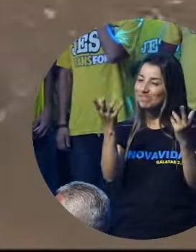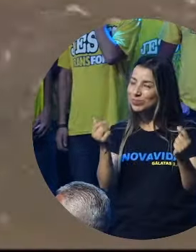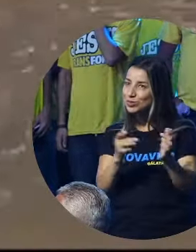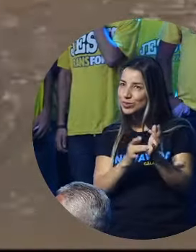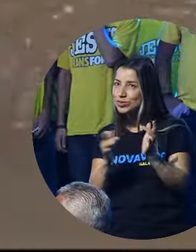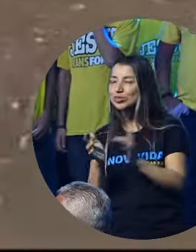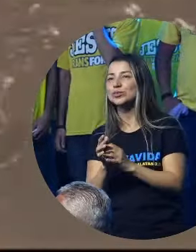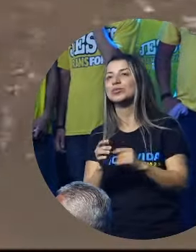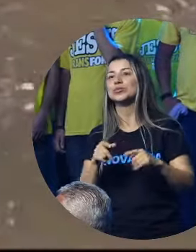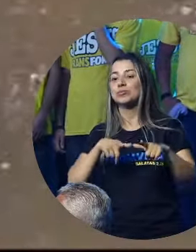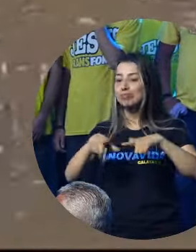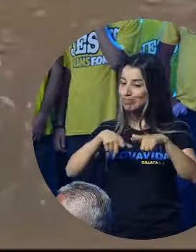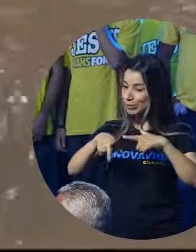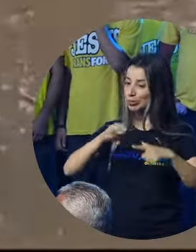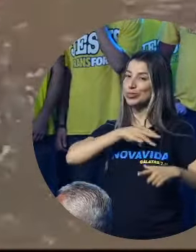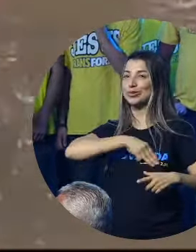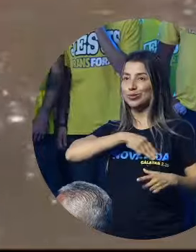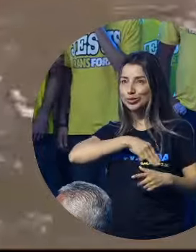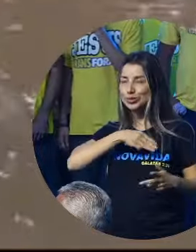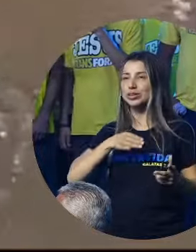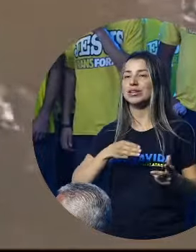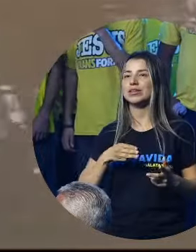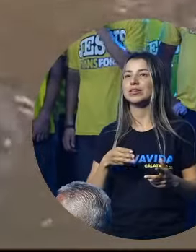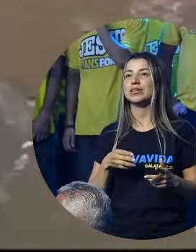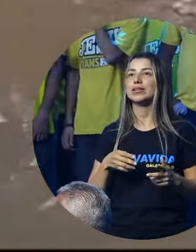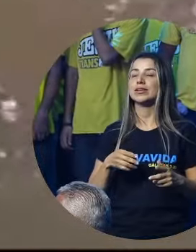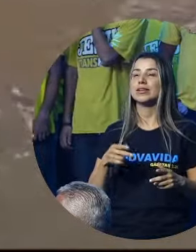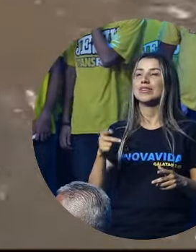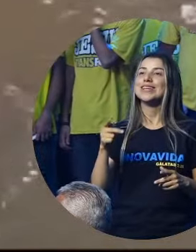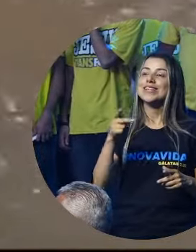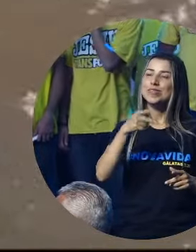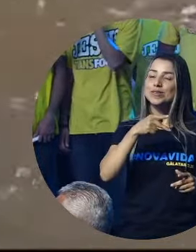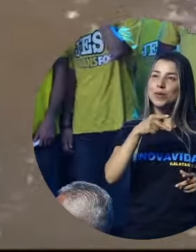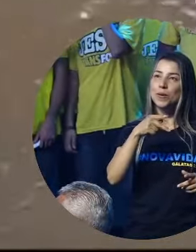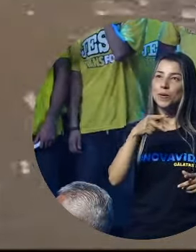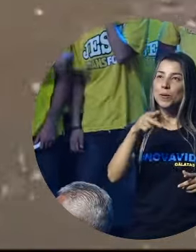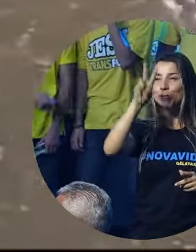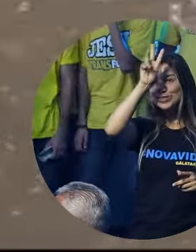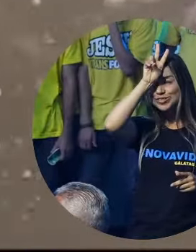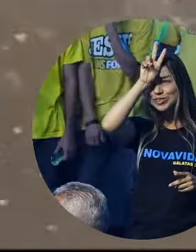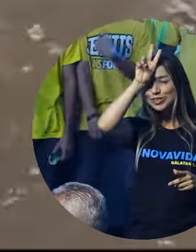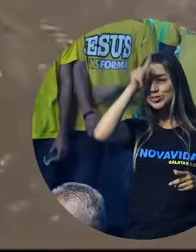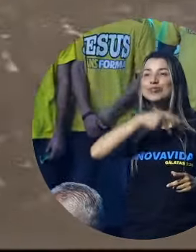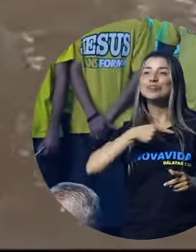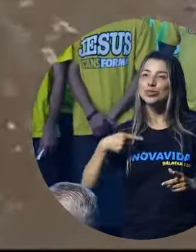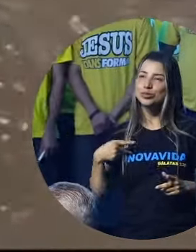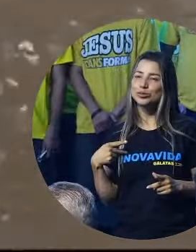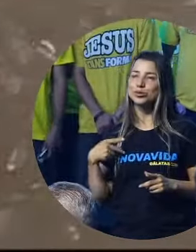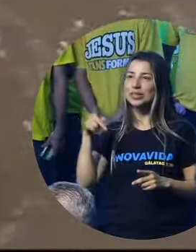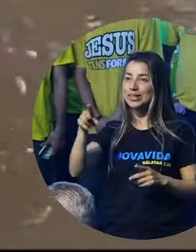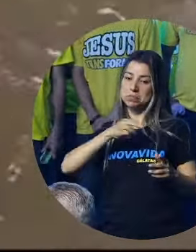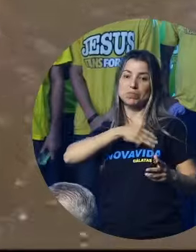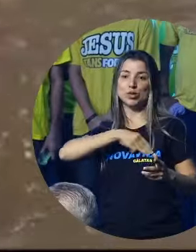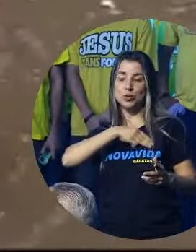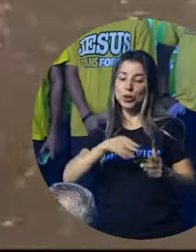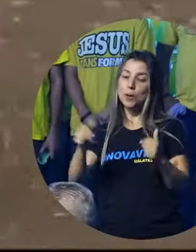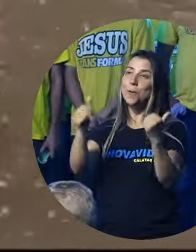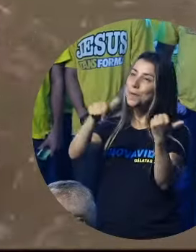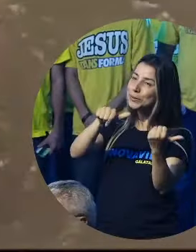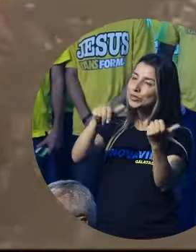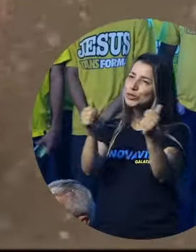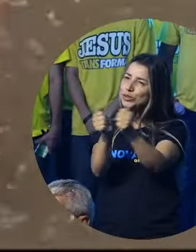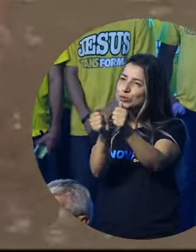ordenado. É um pastor xerente, é um pastor batista xerente. E ali o nosso missionário batizando junto com